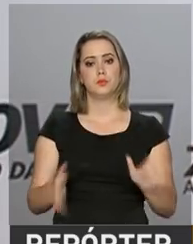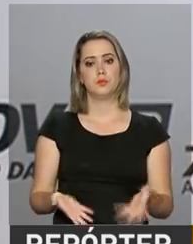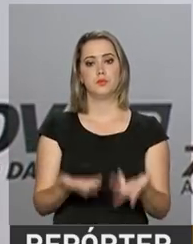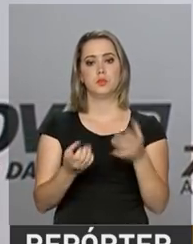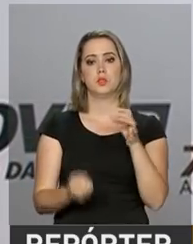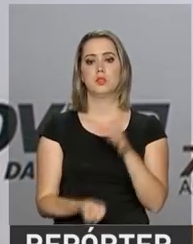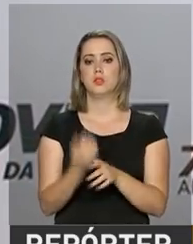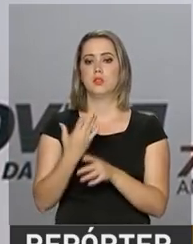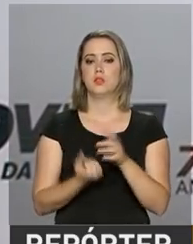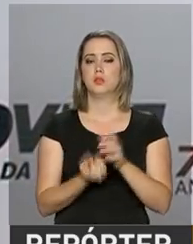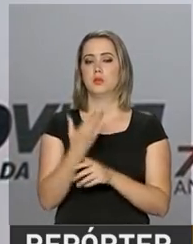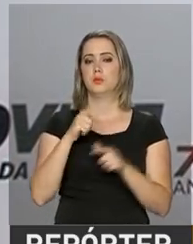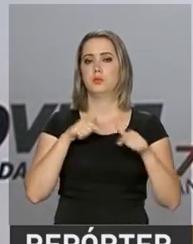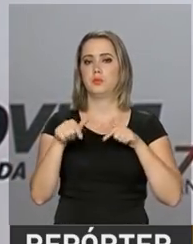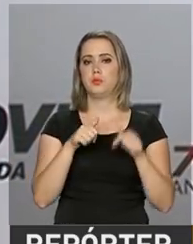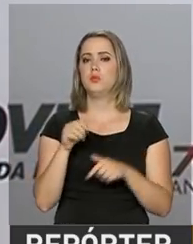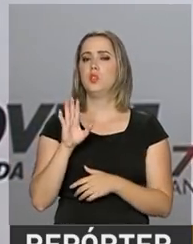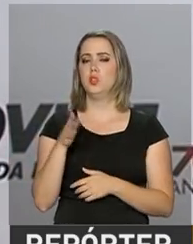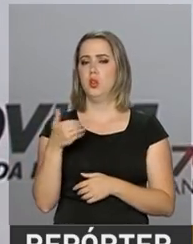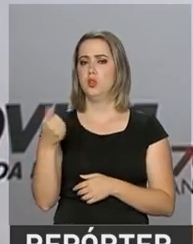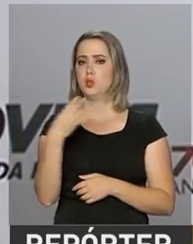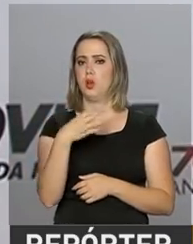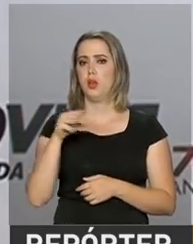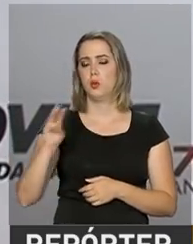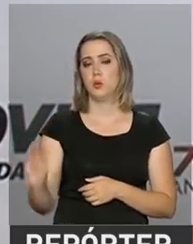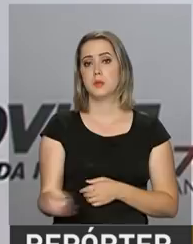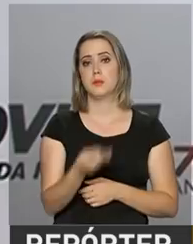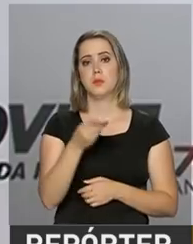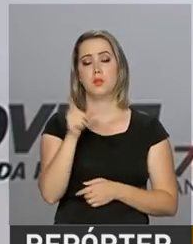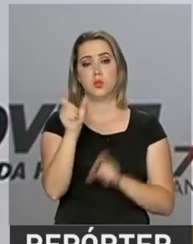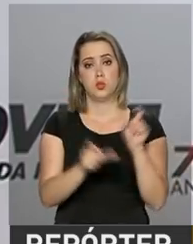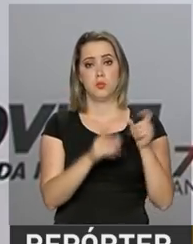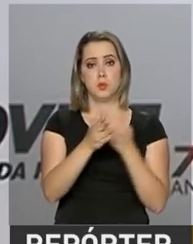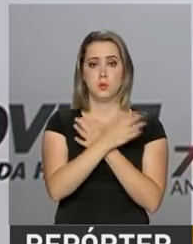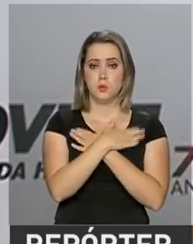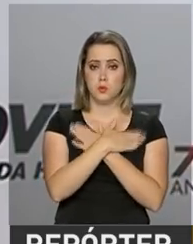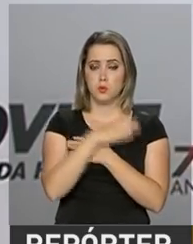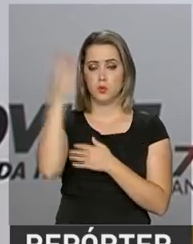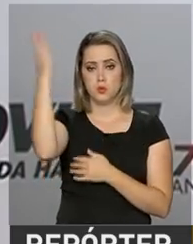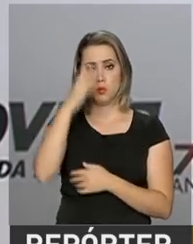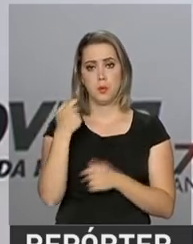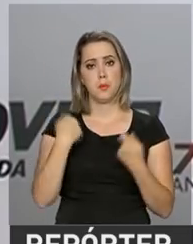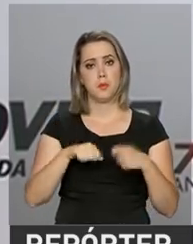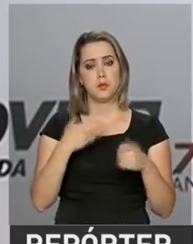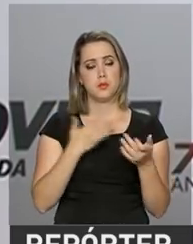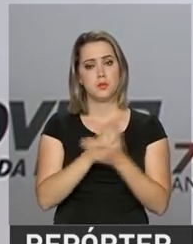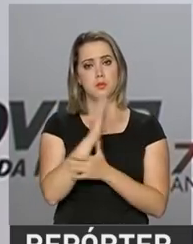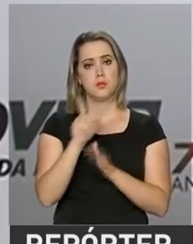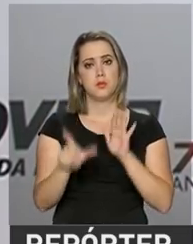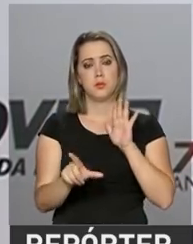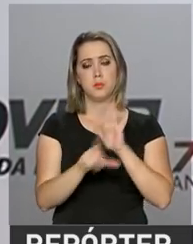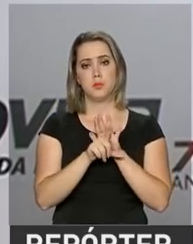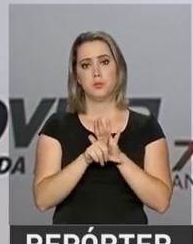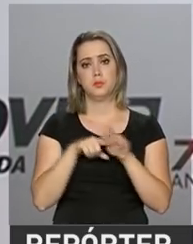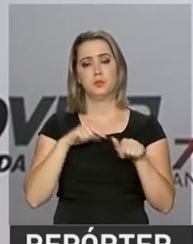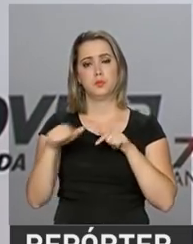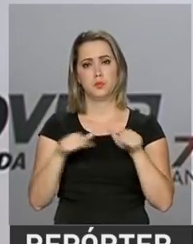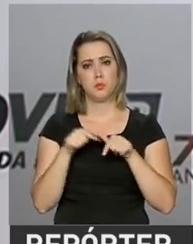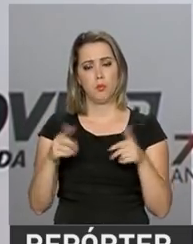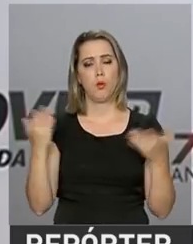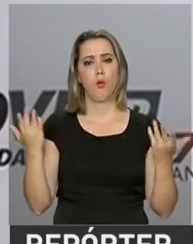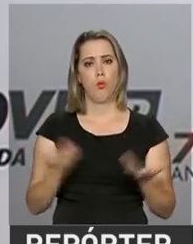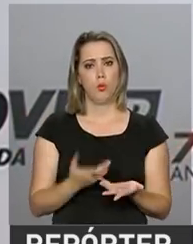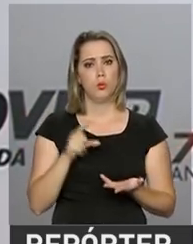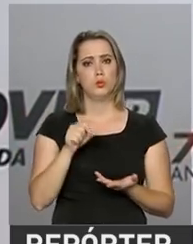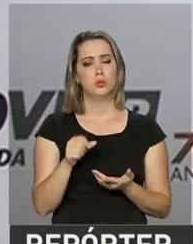são 14 milhões de desempregados no brasil hoje e para isso é importante que se aprove a reforma trabalhista no senado hoje que se